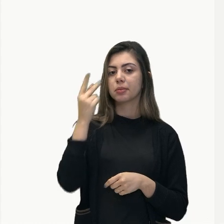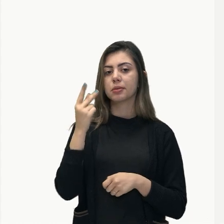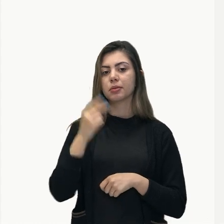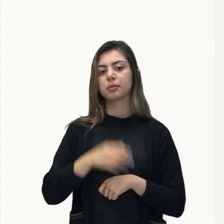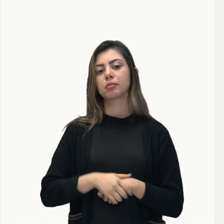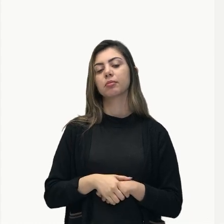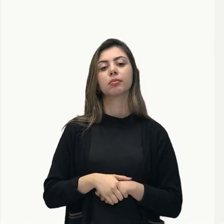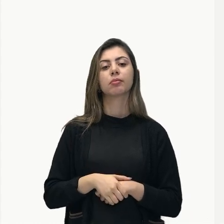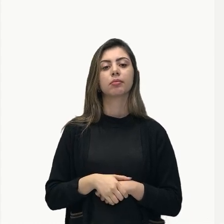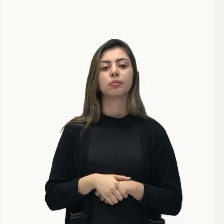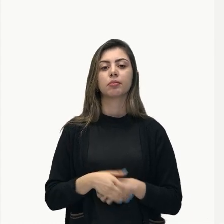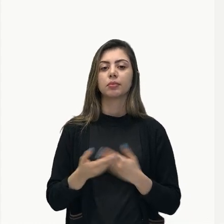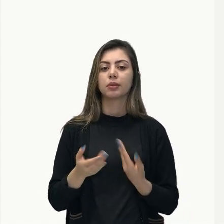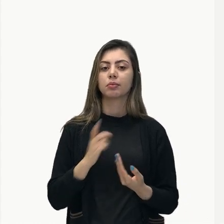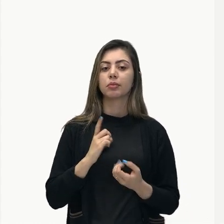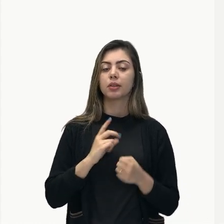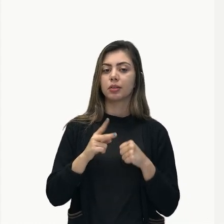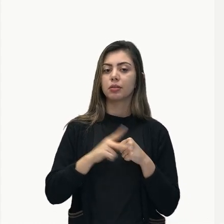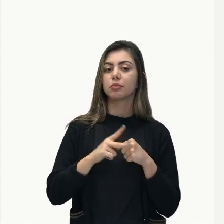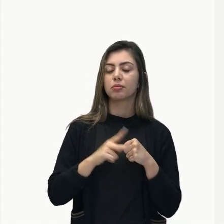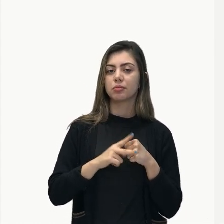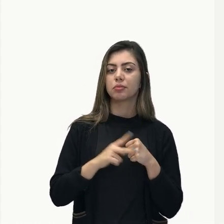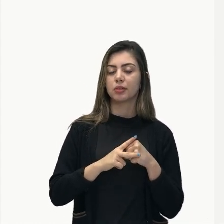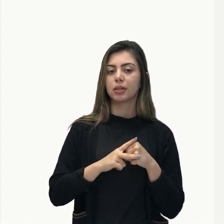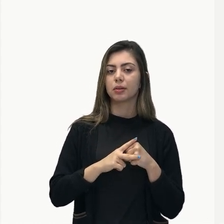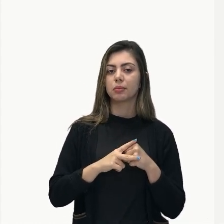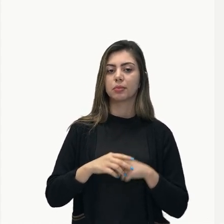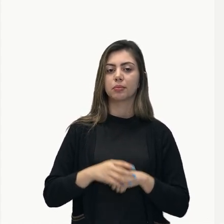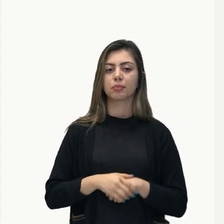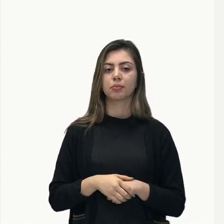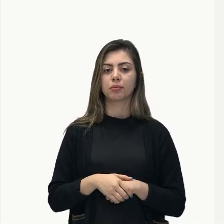verbo pronominal, tem que colocar o pronome. Se